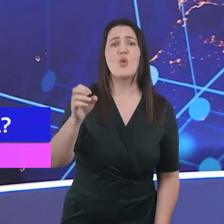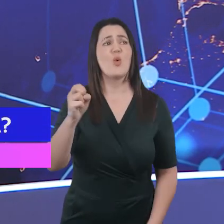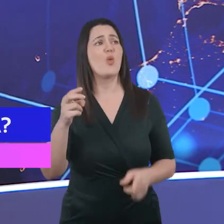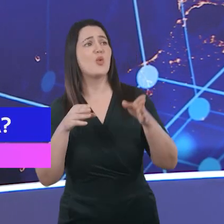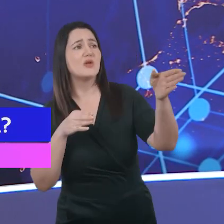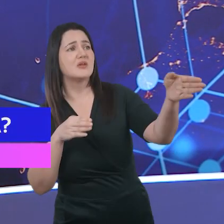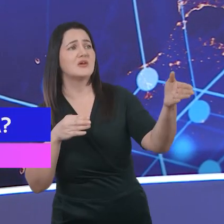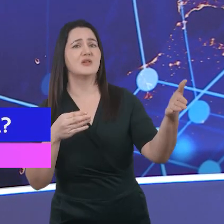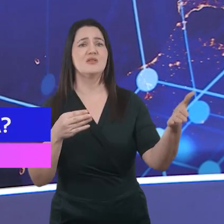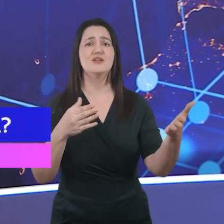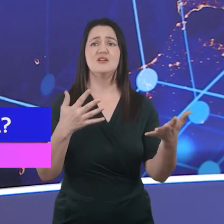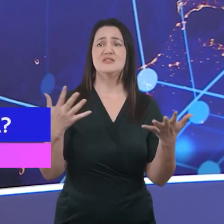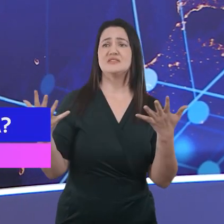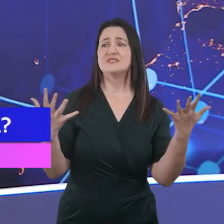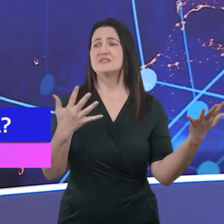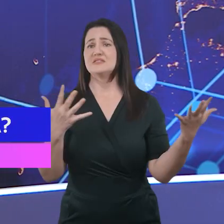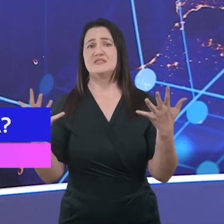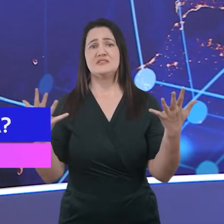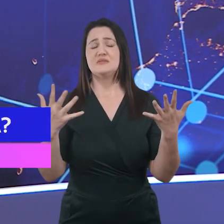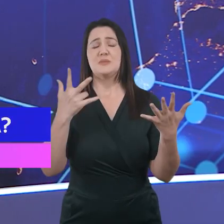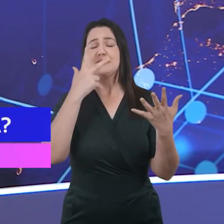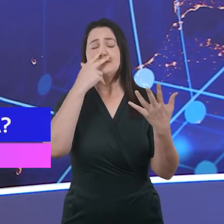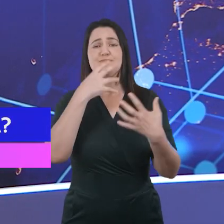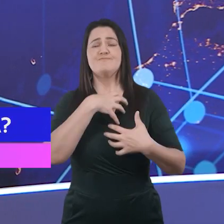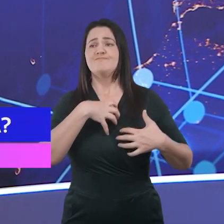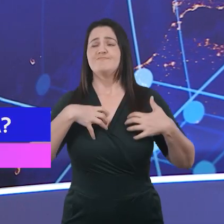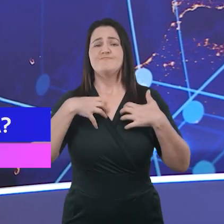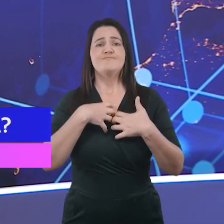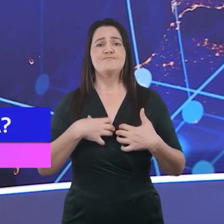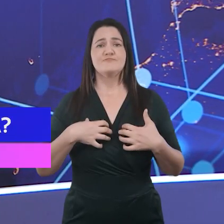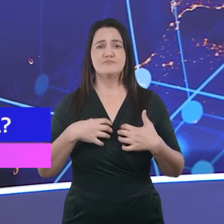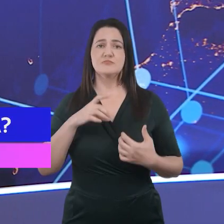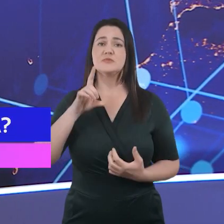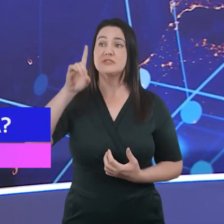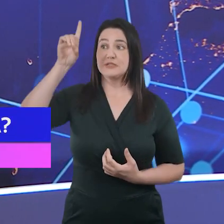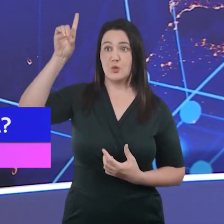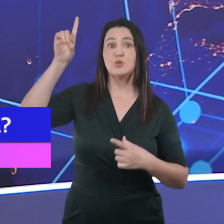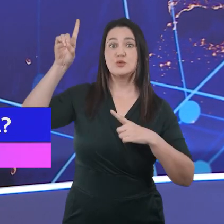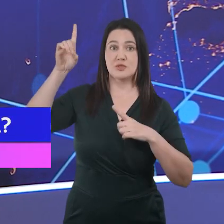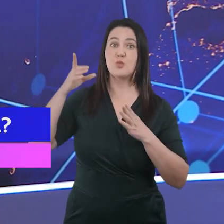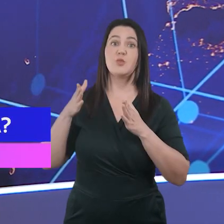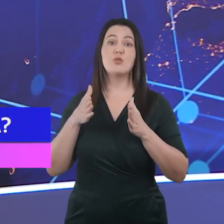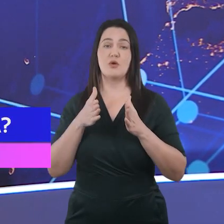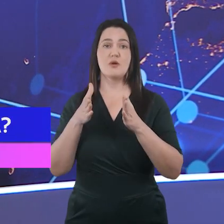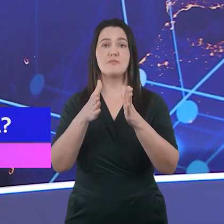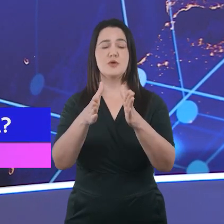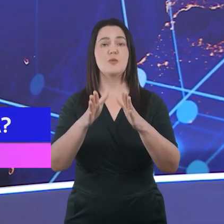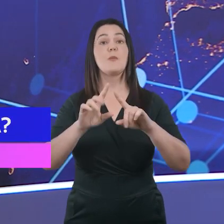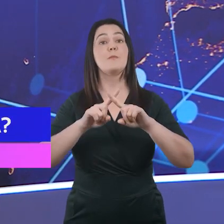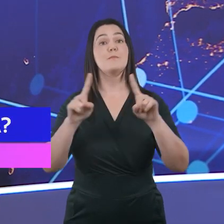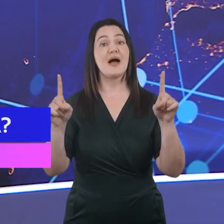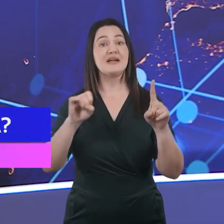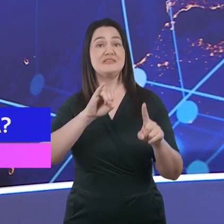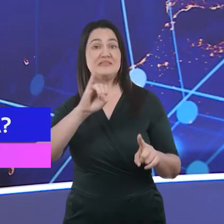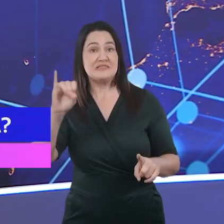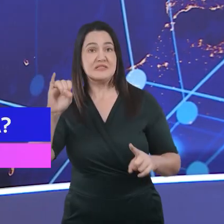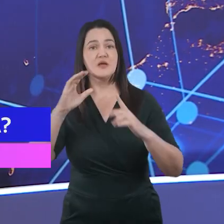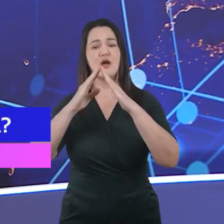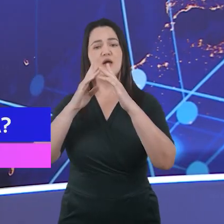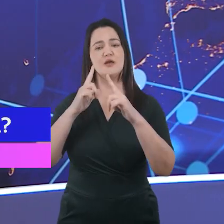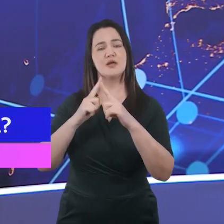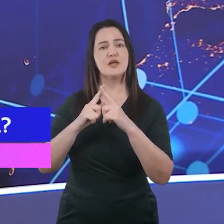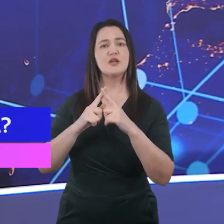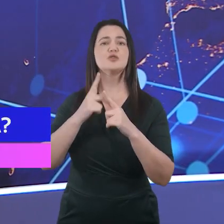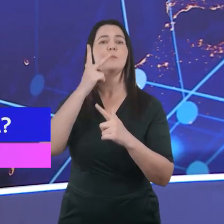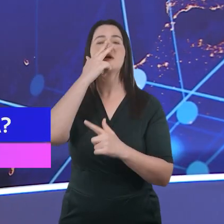ficam perdidas. Deus, ele tem o seu caminho, mas quando a igreja vai se